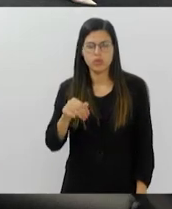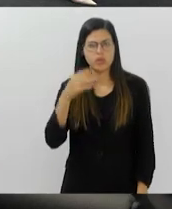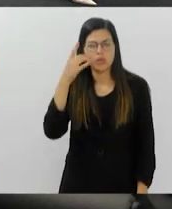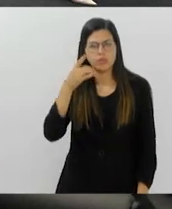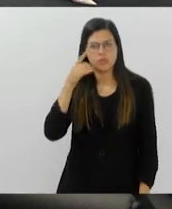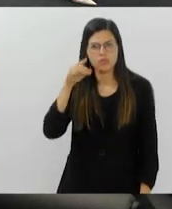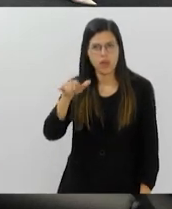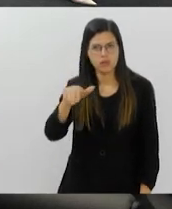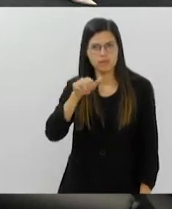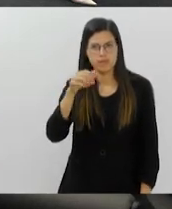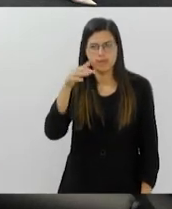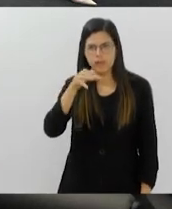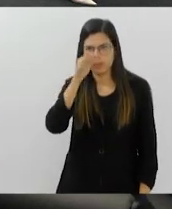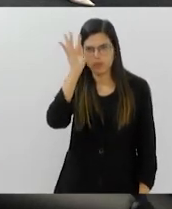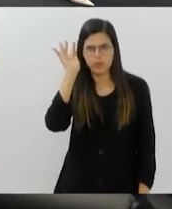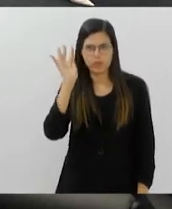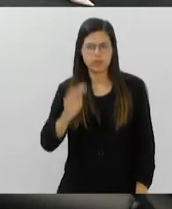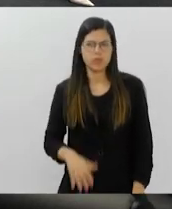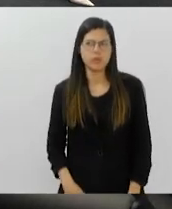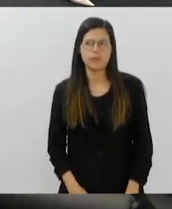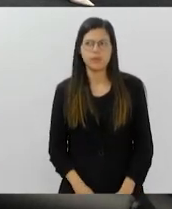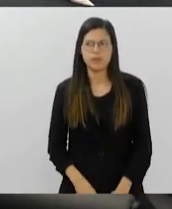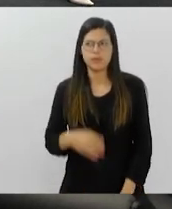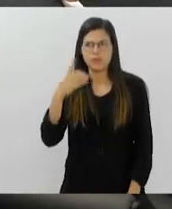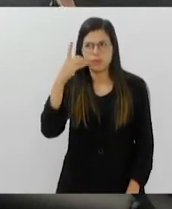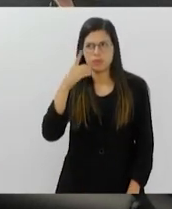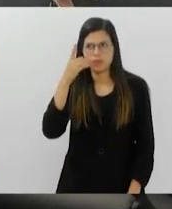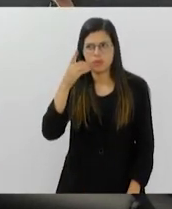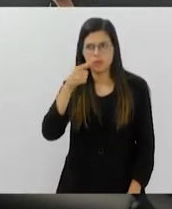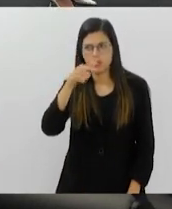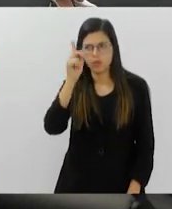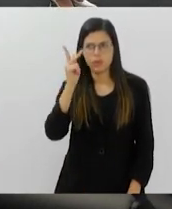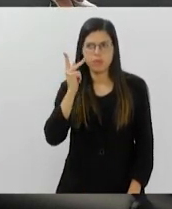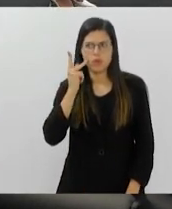Fred Pacheco. Deputado Luiz Paulo.